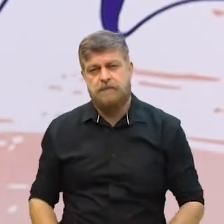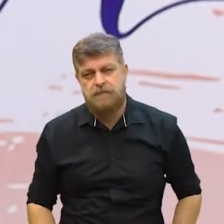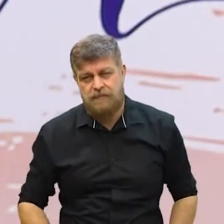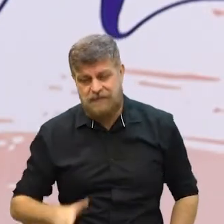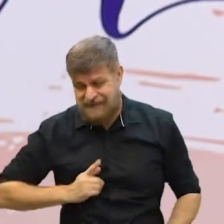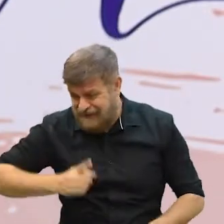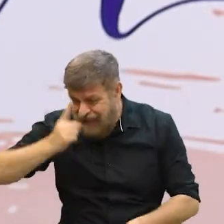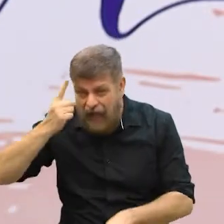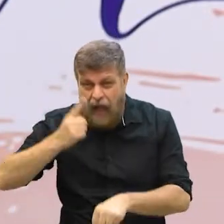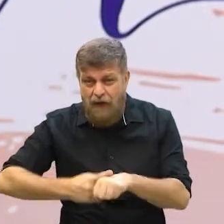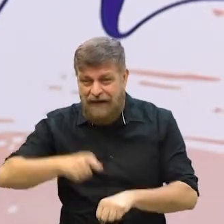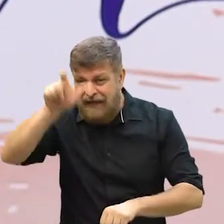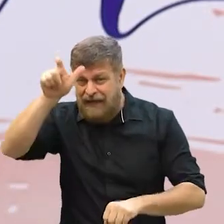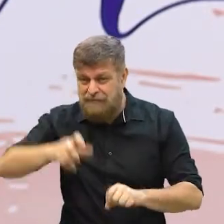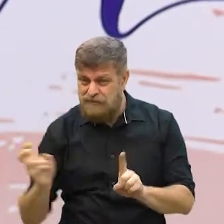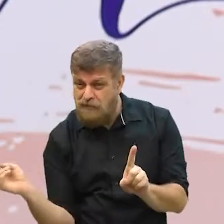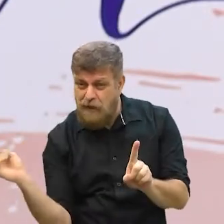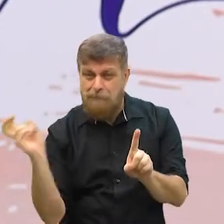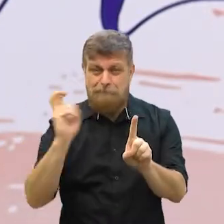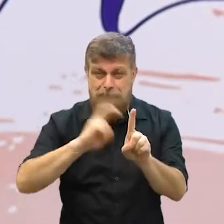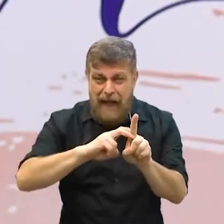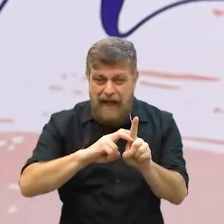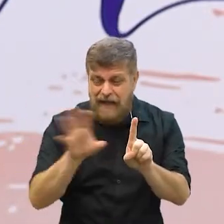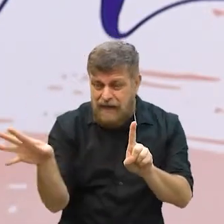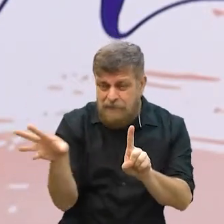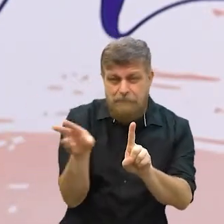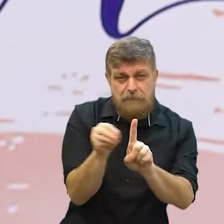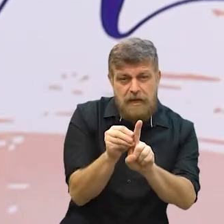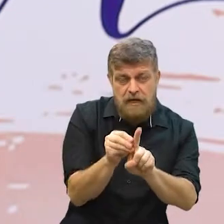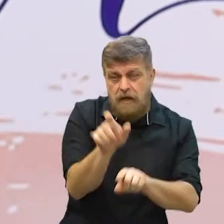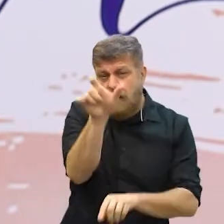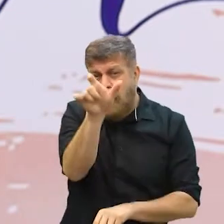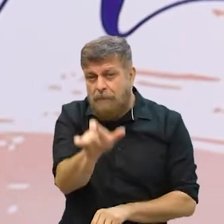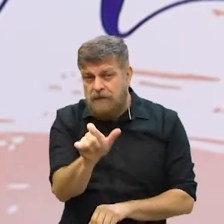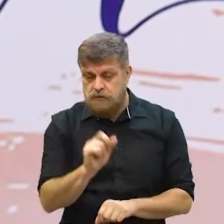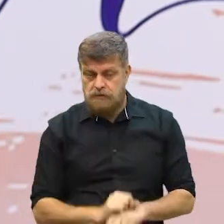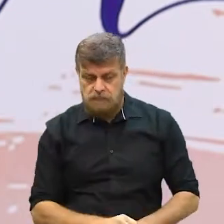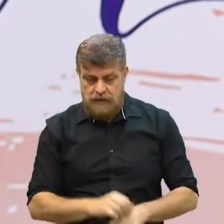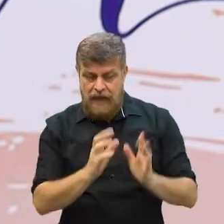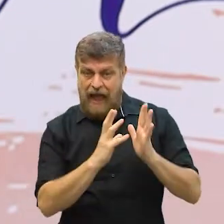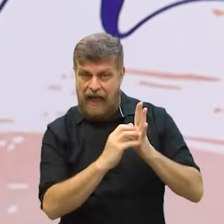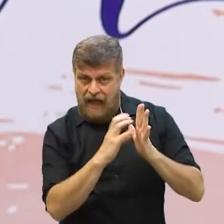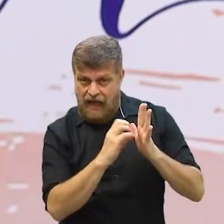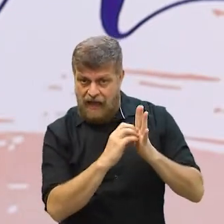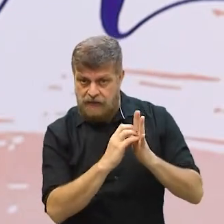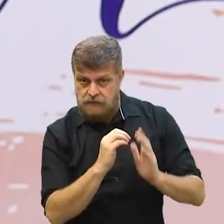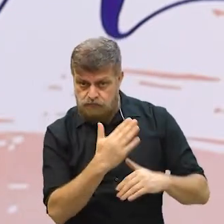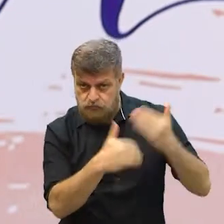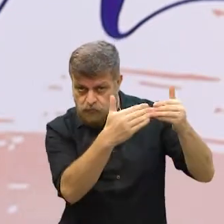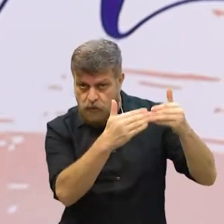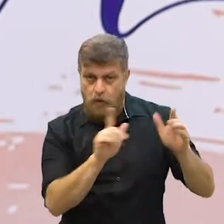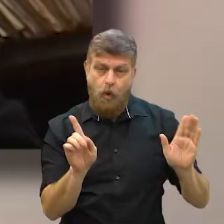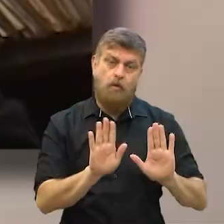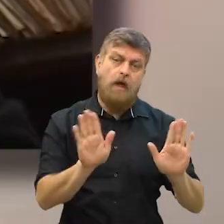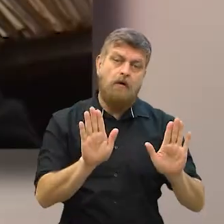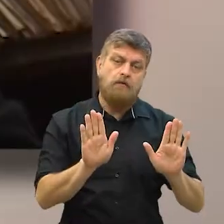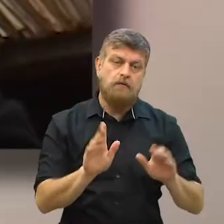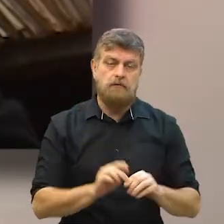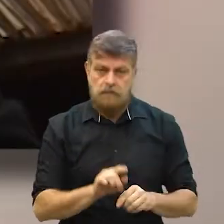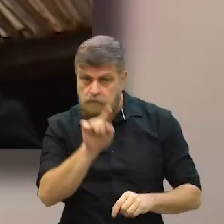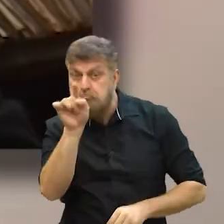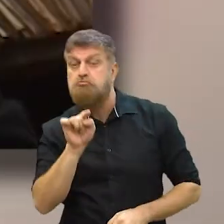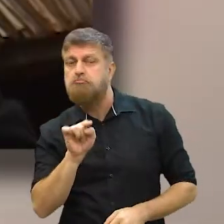do momento que a pessoa é infectada com esse vírus, ela pode ou não desenvolver a AIDS, é isso?